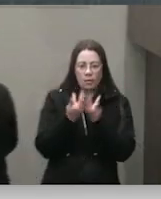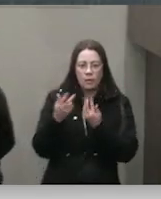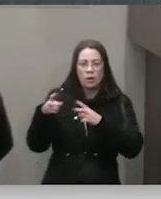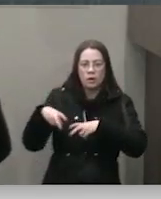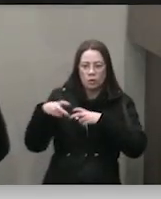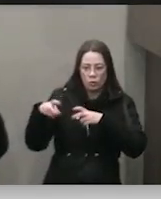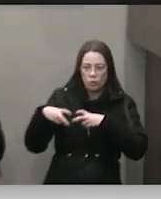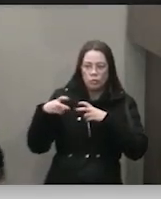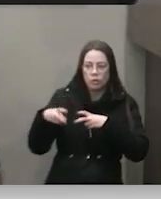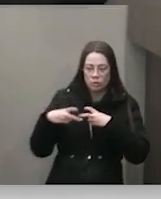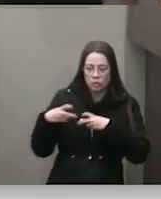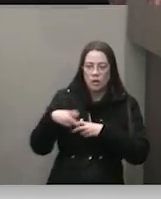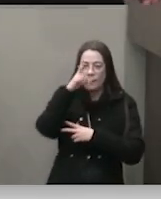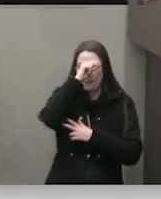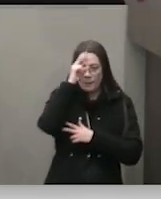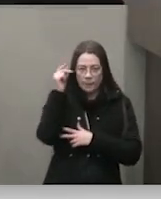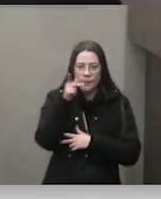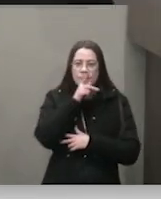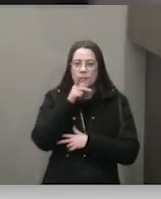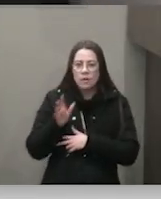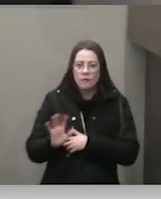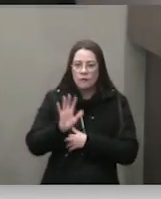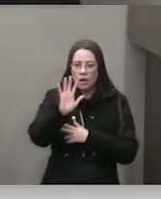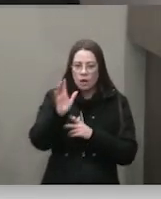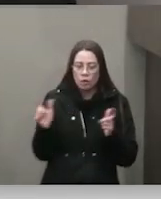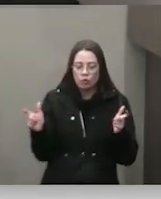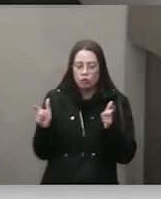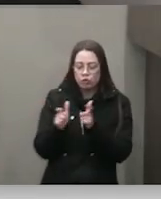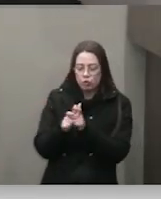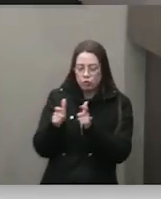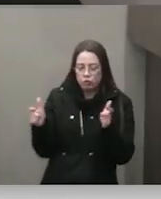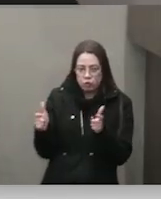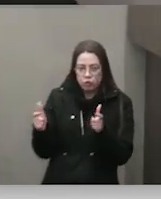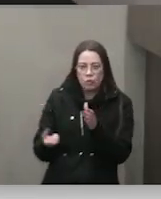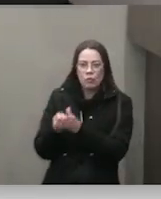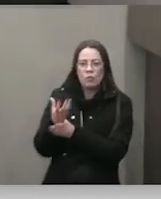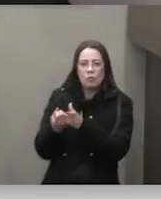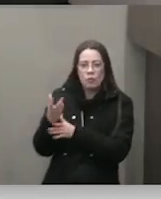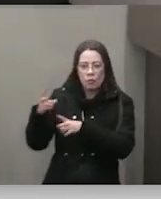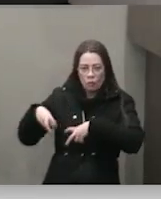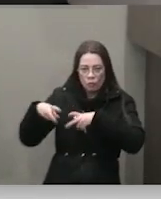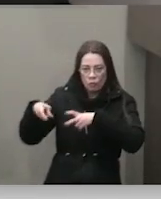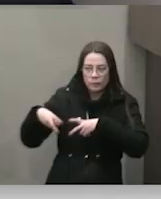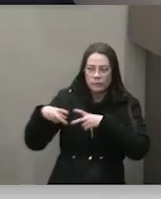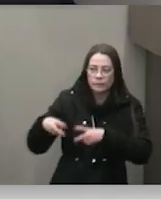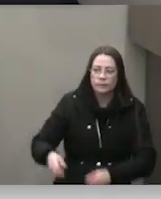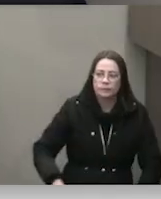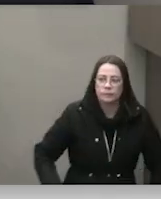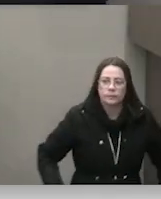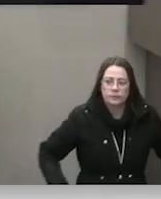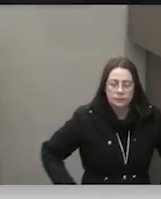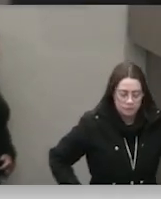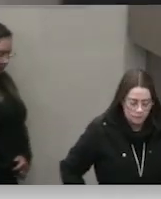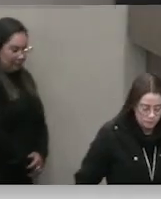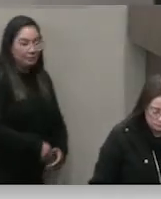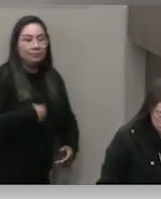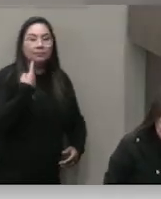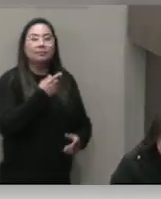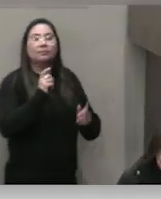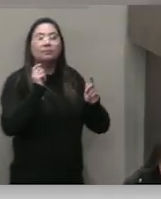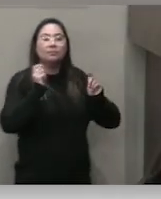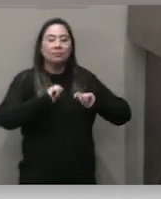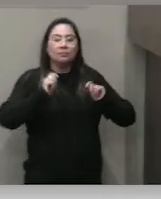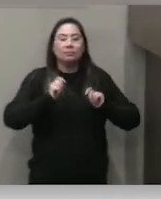Isso aí, gestão do prefeito Pedro e valorizando o pequeno e médio produtor para que nós possamos fortalecer a